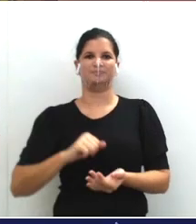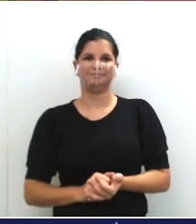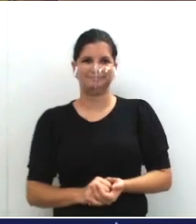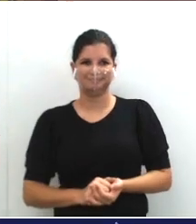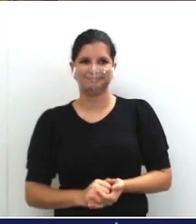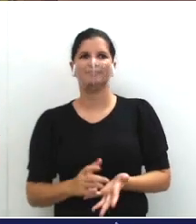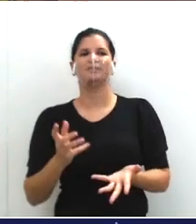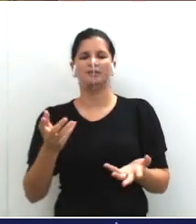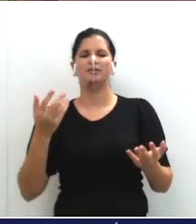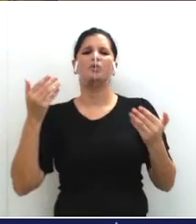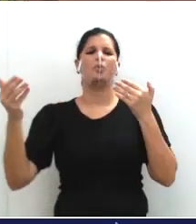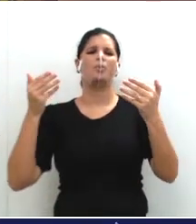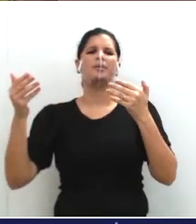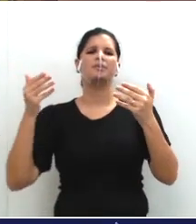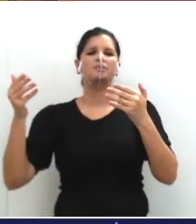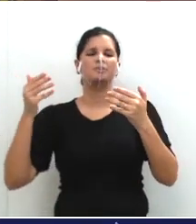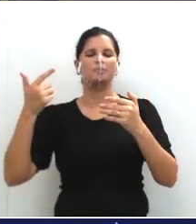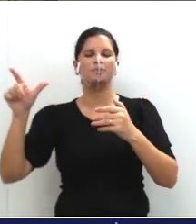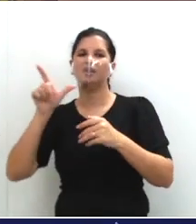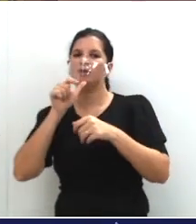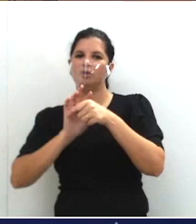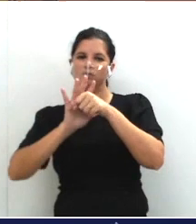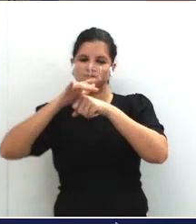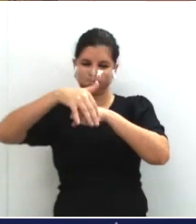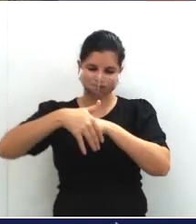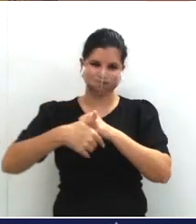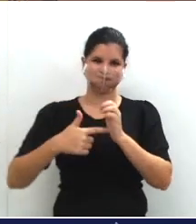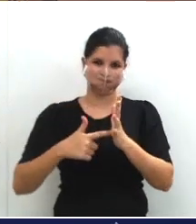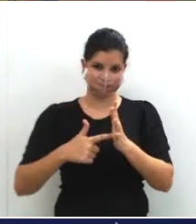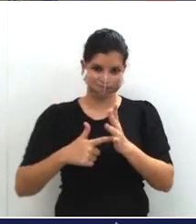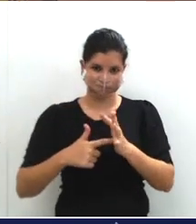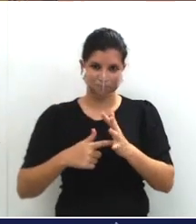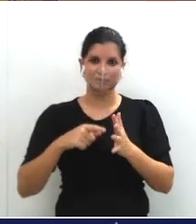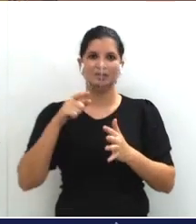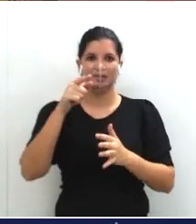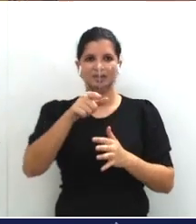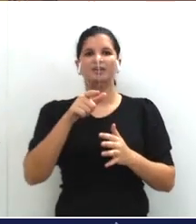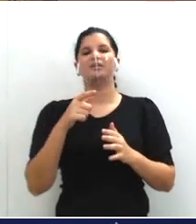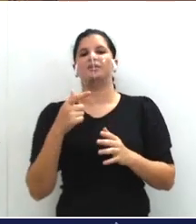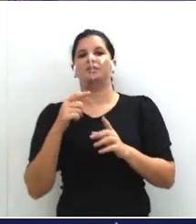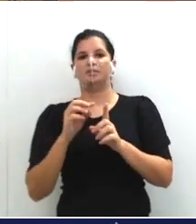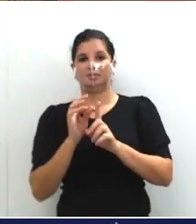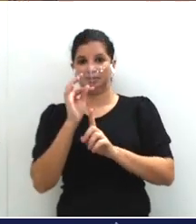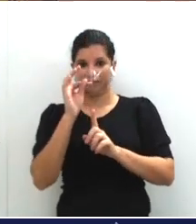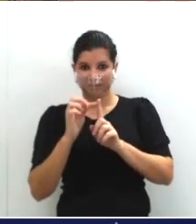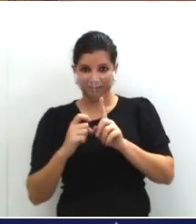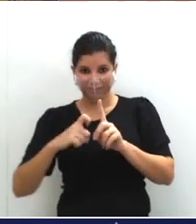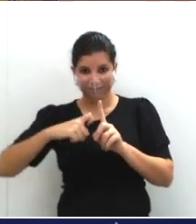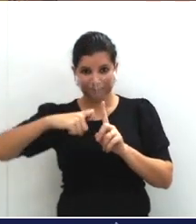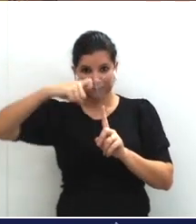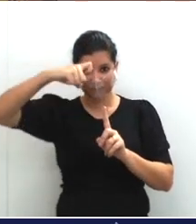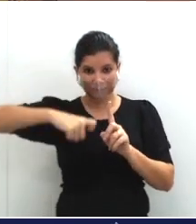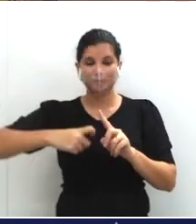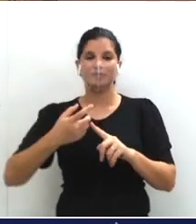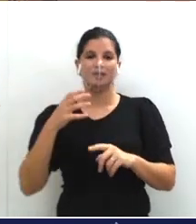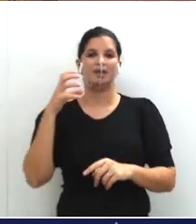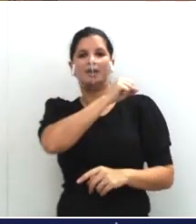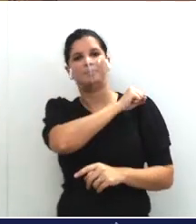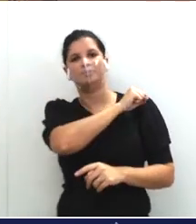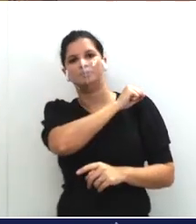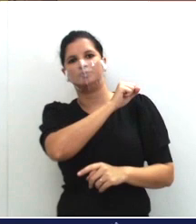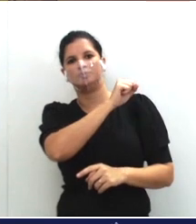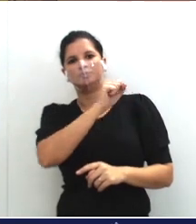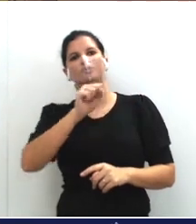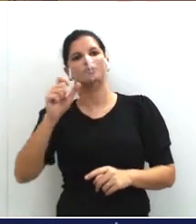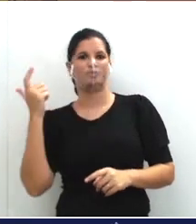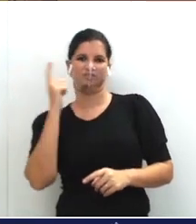comparação com as usinas hidrelétricas, são as mais rápidas para se construir, né, podendo assim suprir